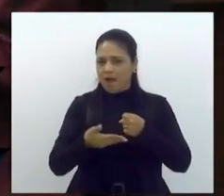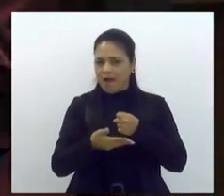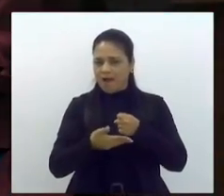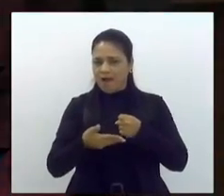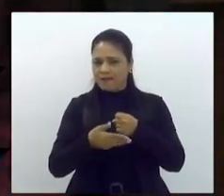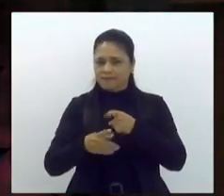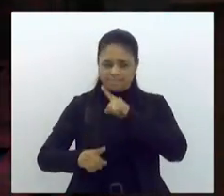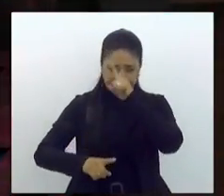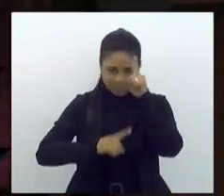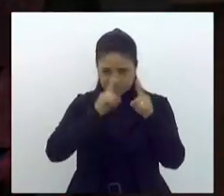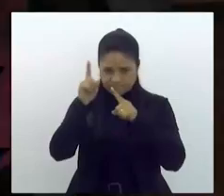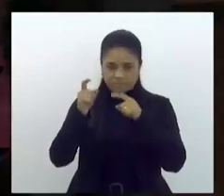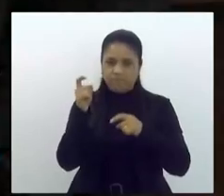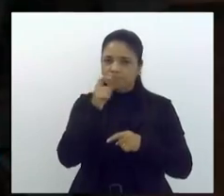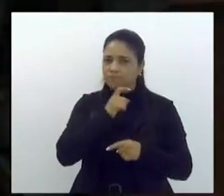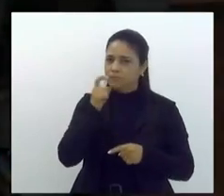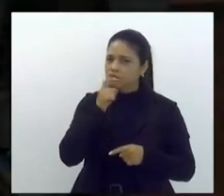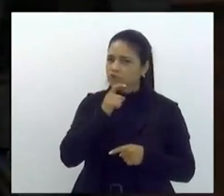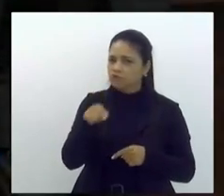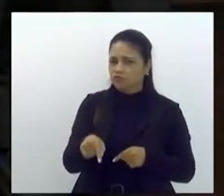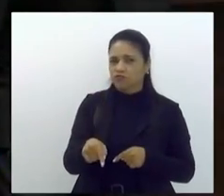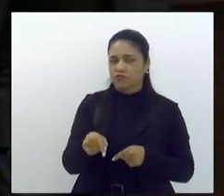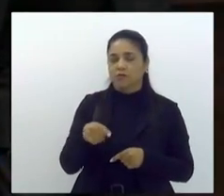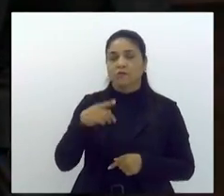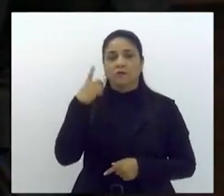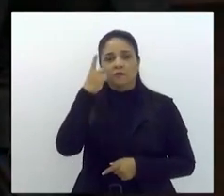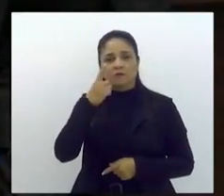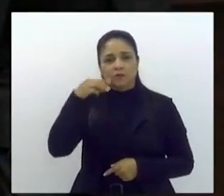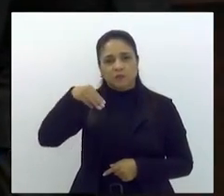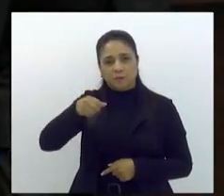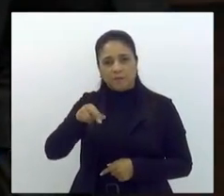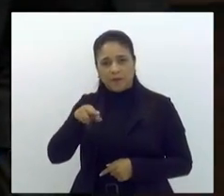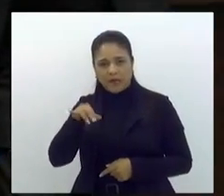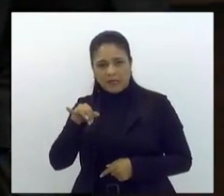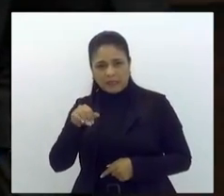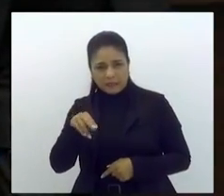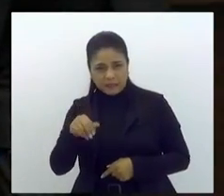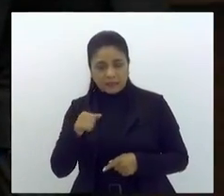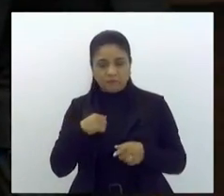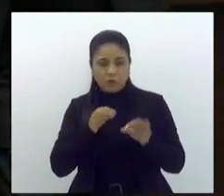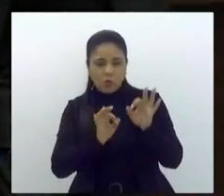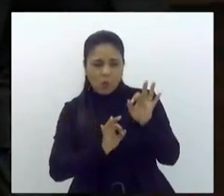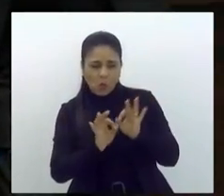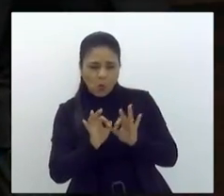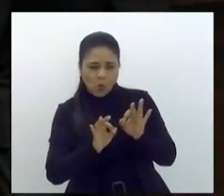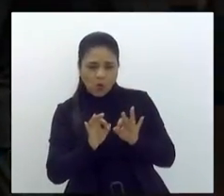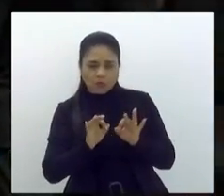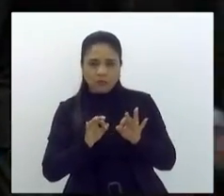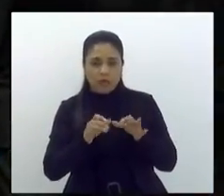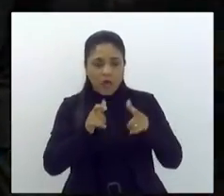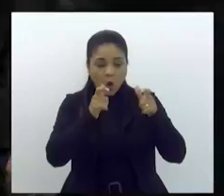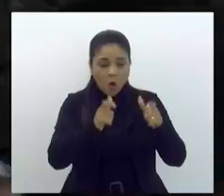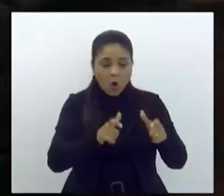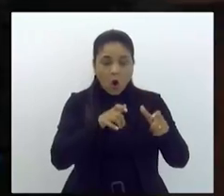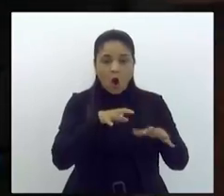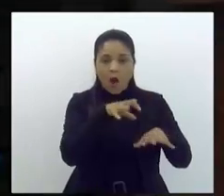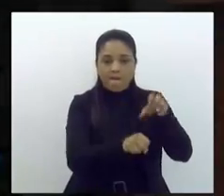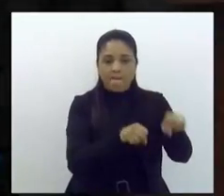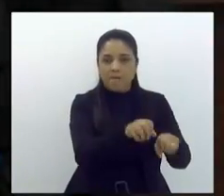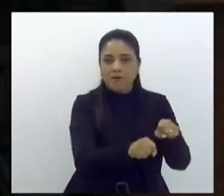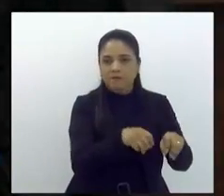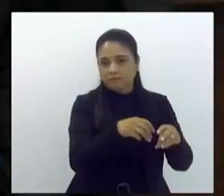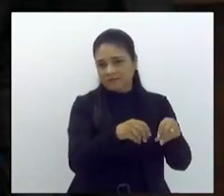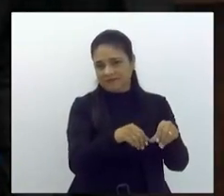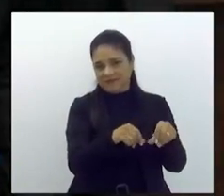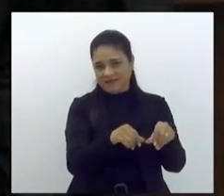inventaram que é deputada Marina tava lá para organizar ocupação de terras com